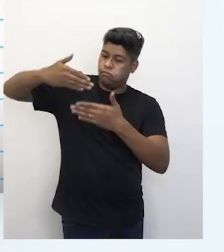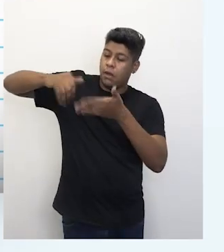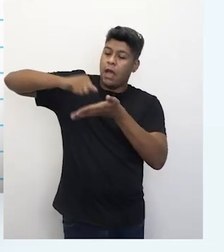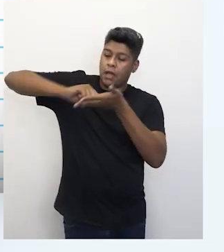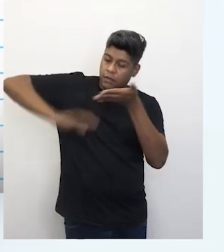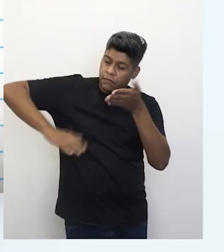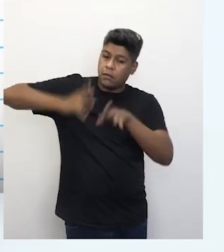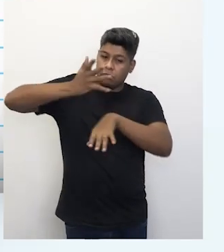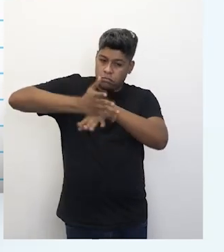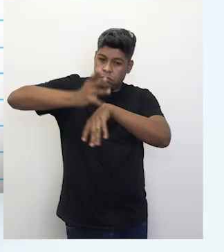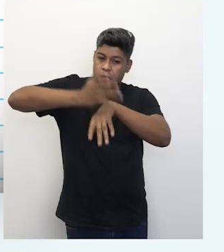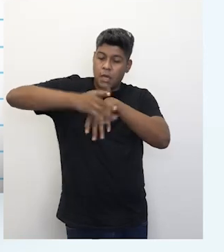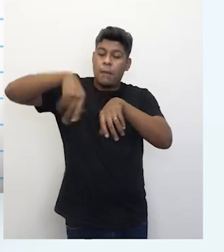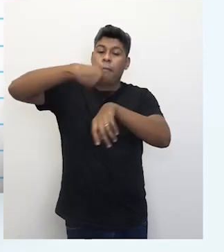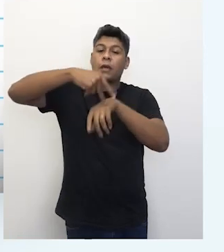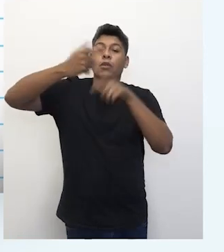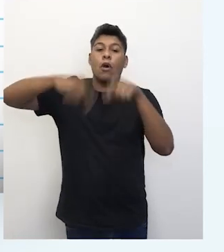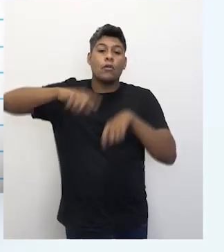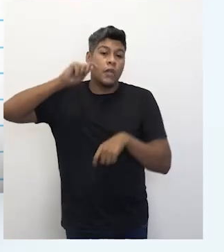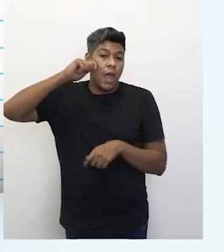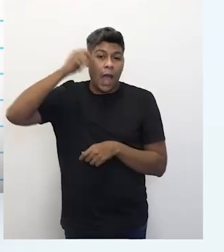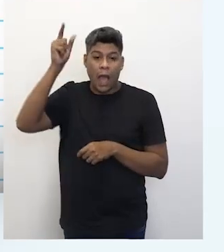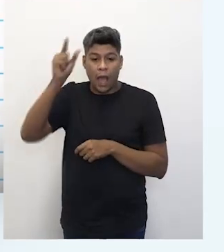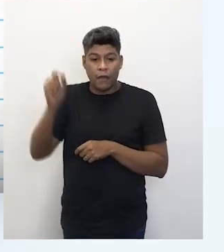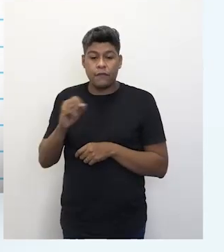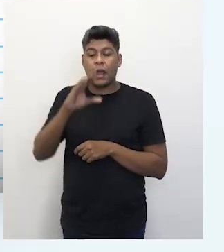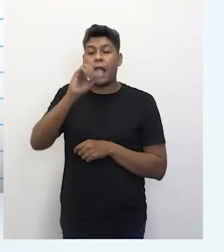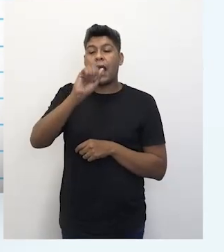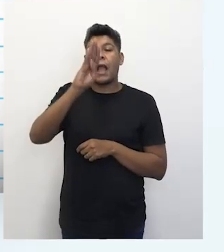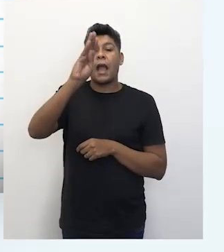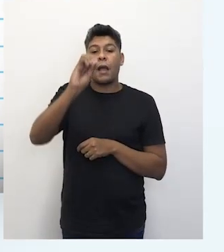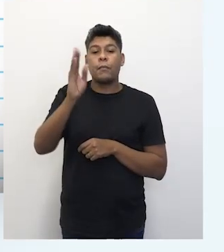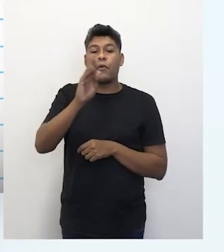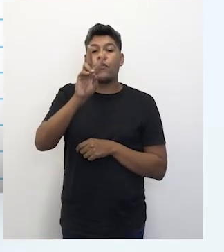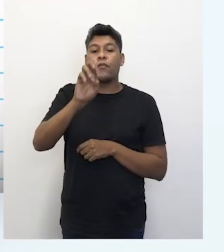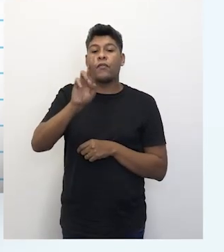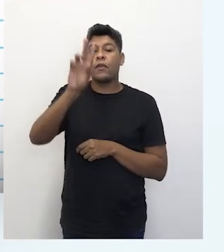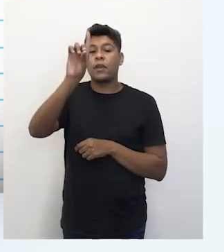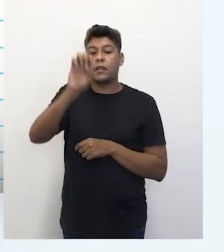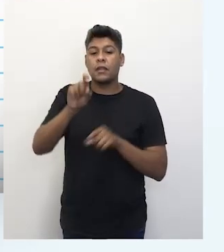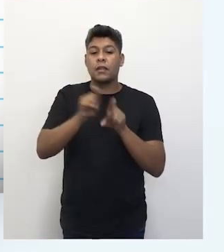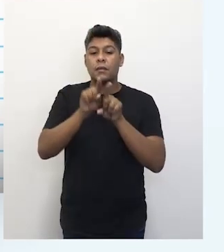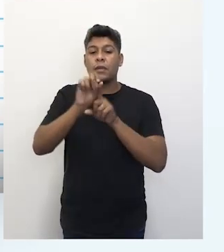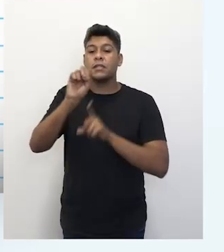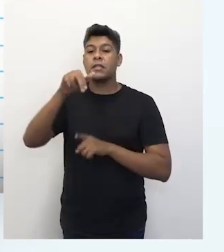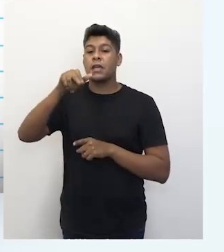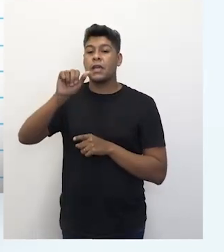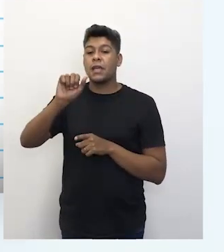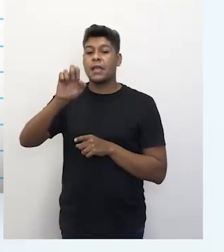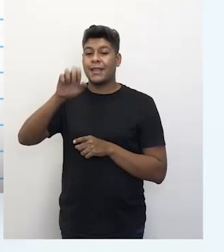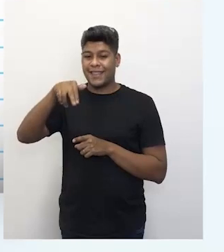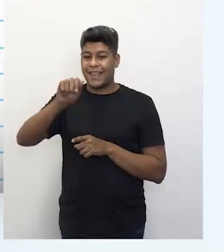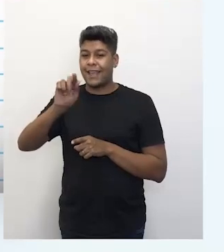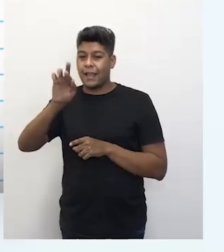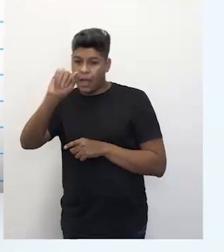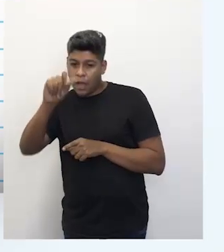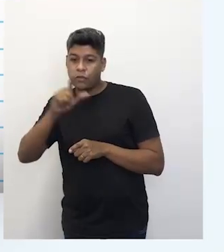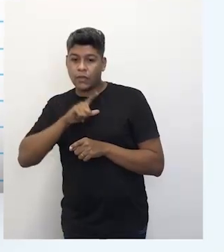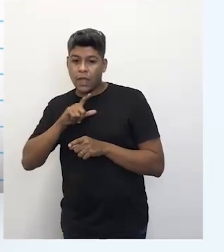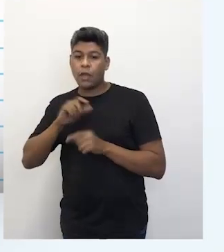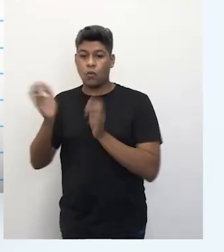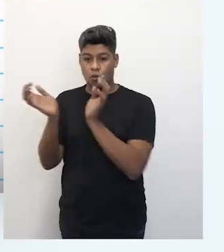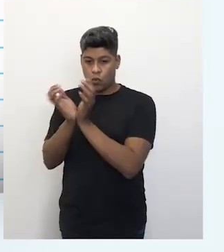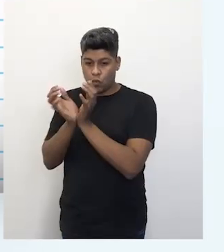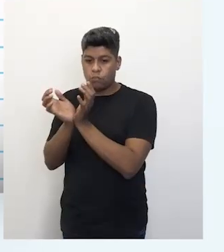de capacitação e países africanos como Cabo Verde e sem legal que contam também com o apoio da agência Brasileira de cooperação e